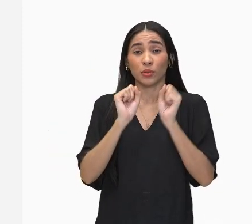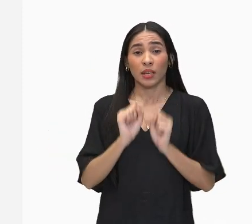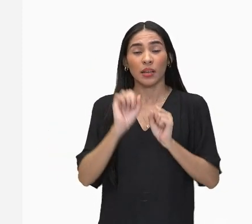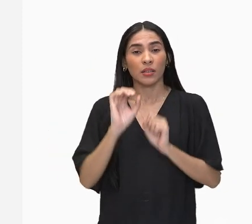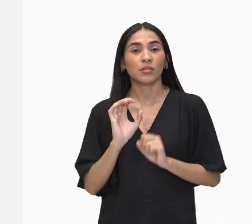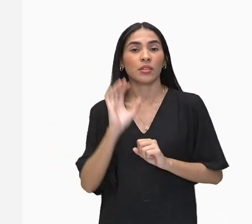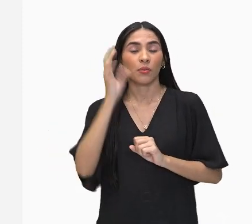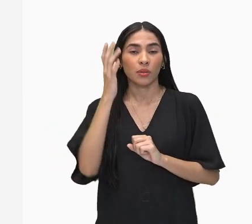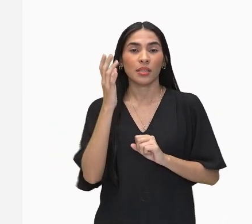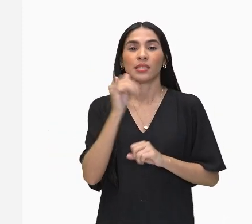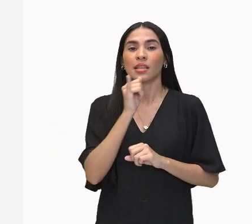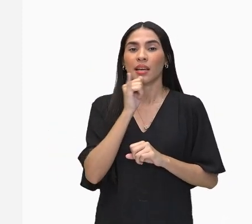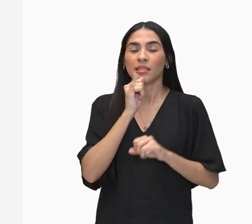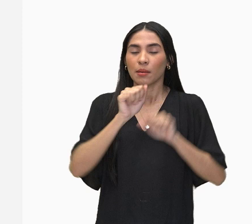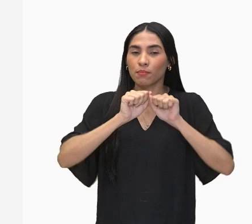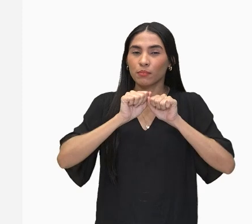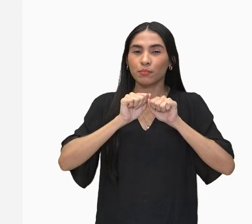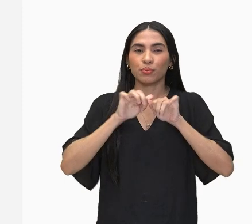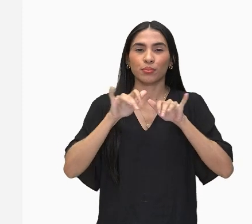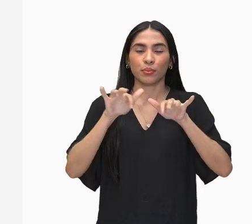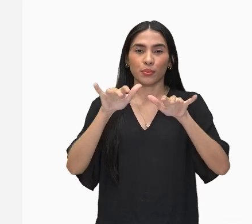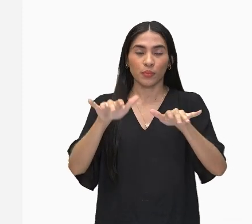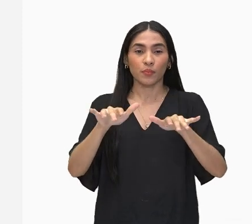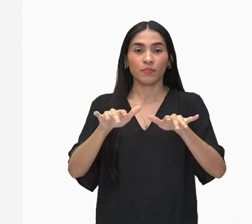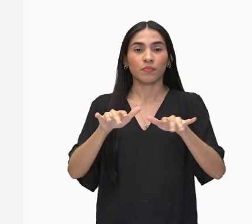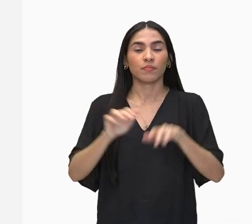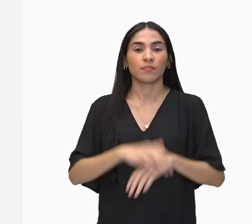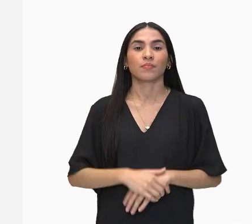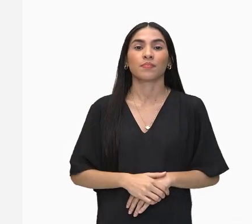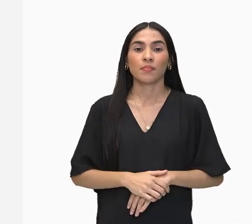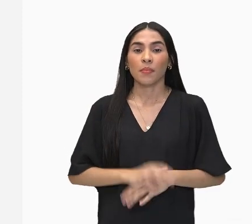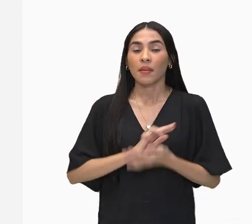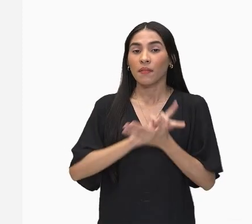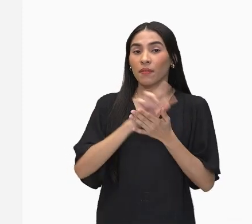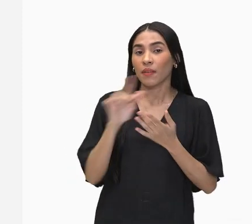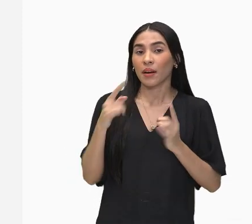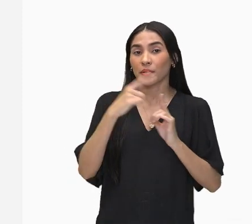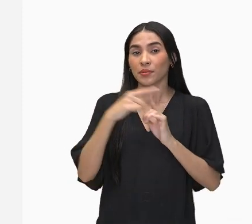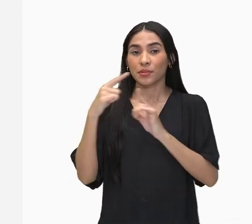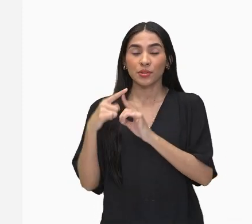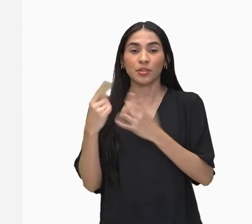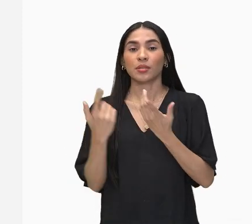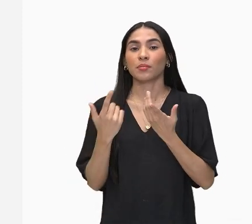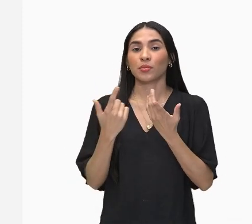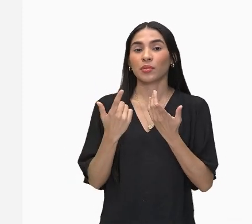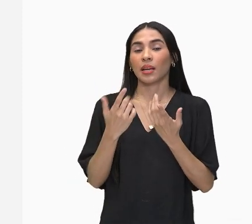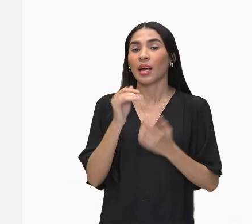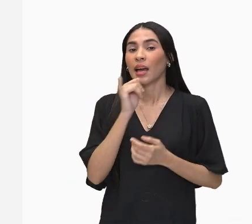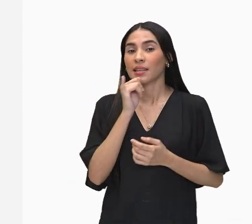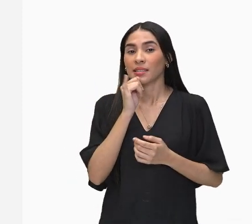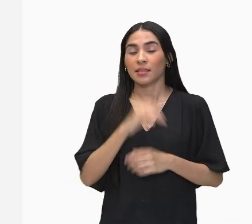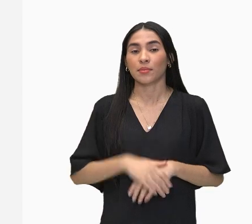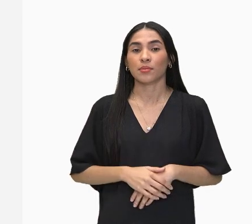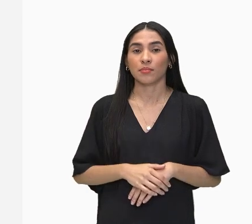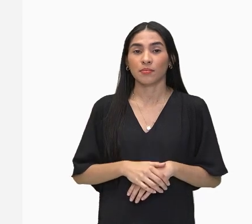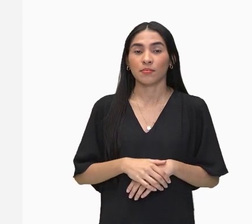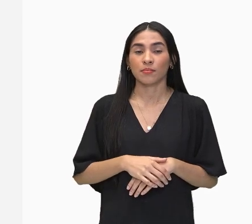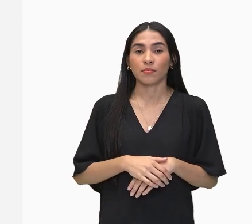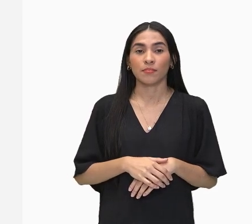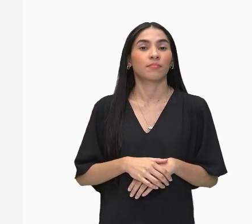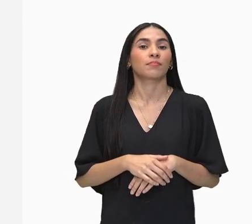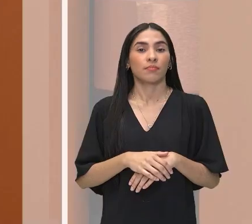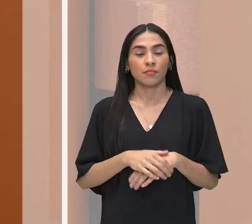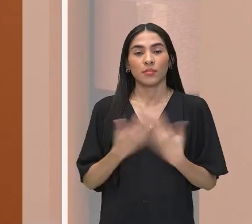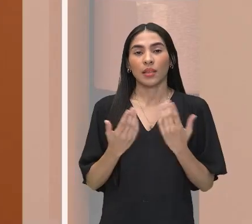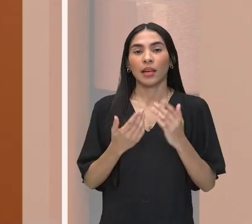ser propagadas, onde várias formas de manifestação nas redes